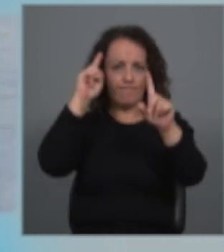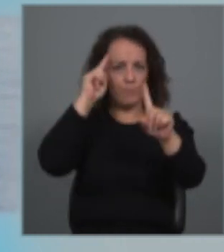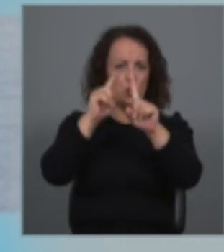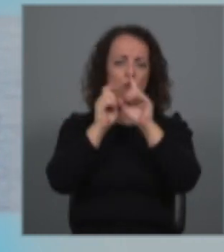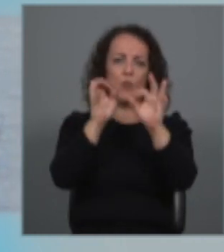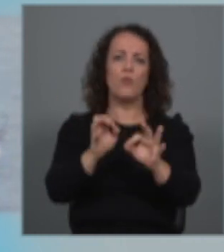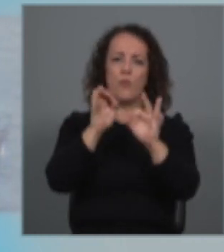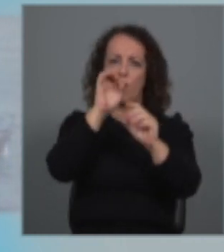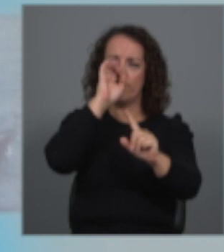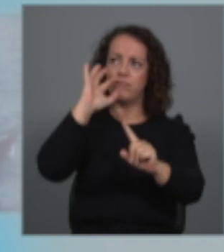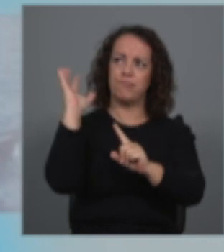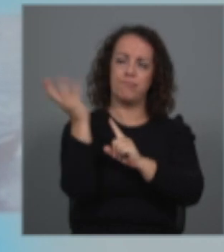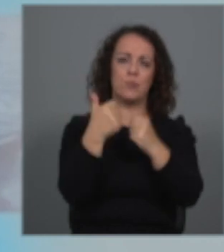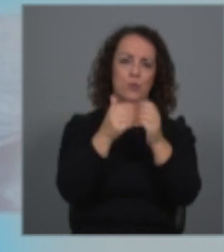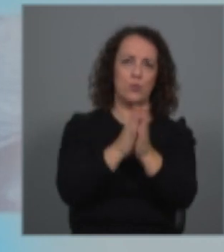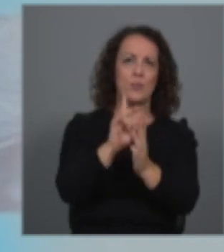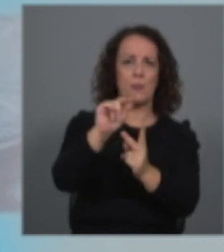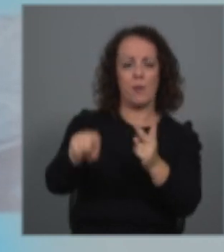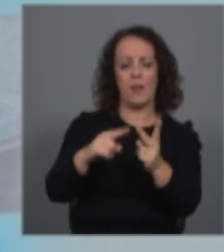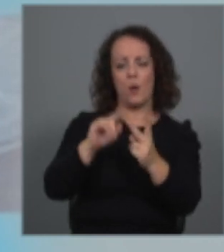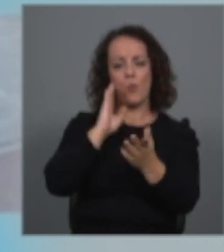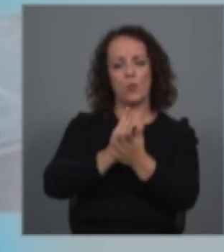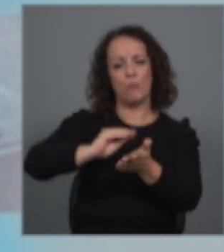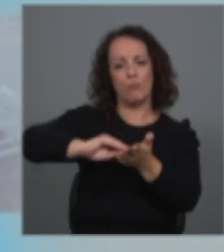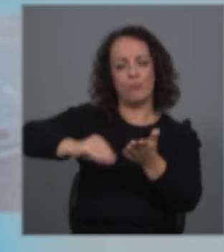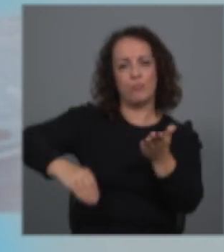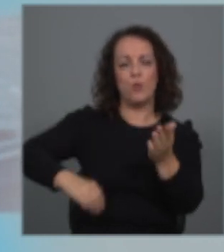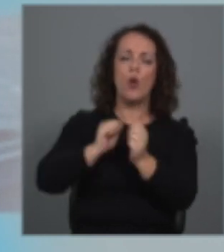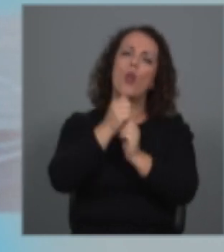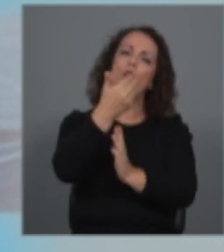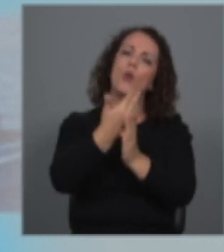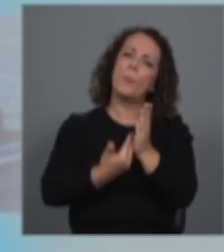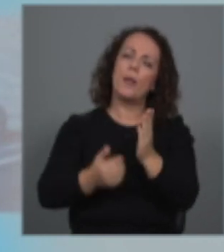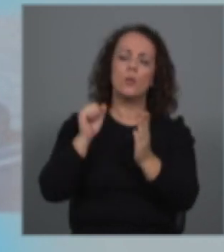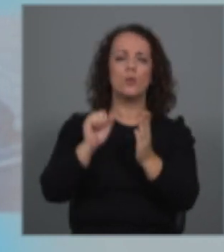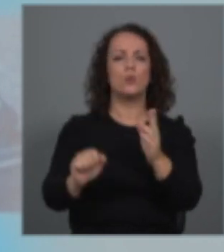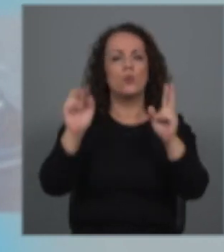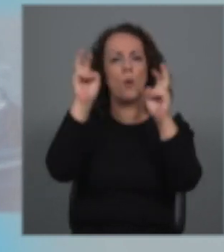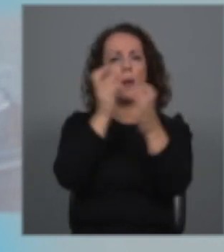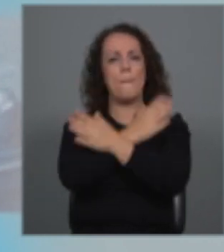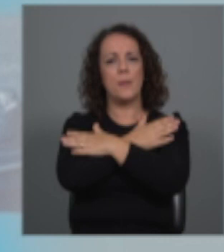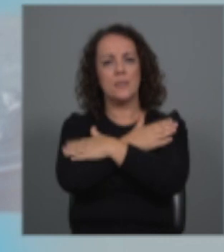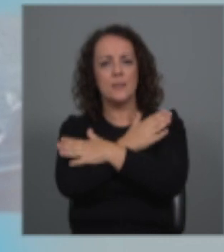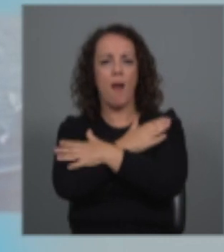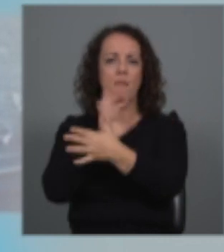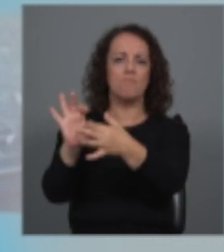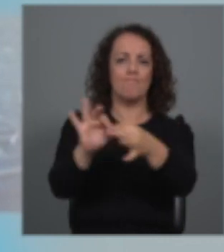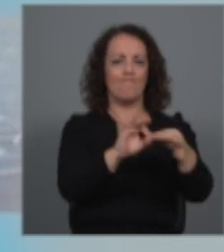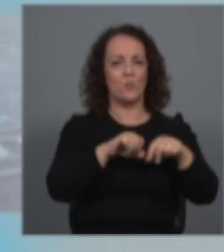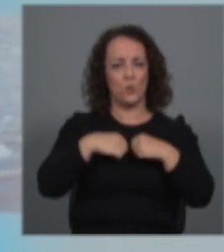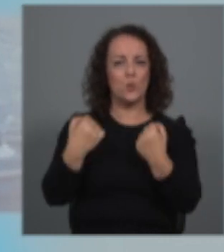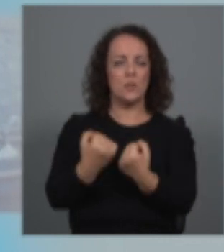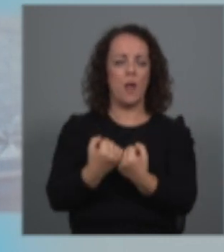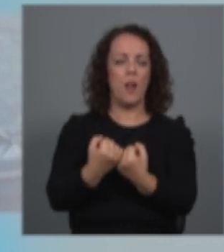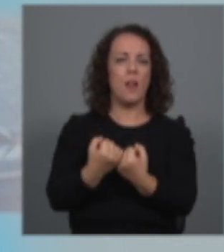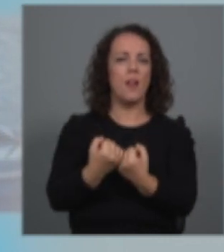nesta última Fratelli Tutti, Todos Irmãos, uma encíclica um documento sobre a fraternidade e a amizade social.